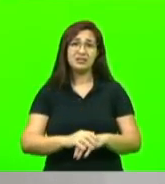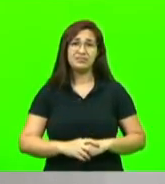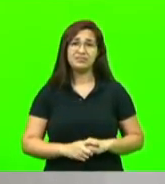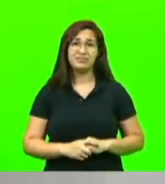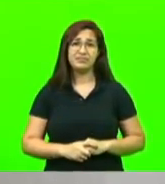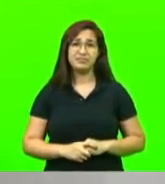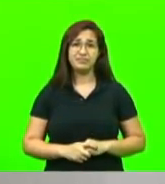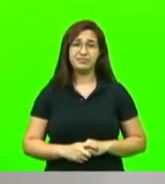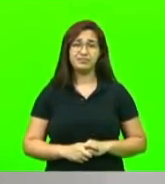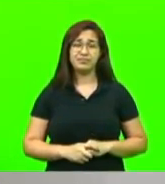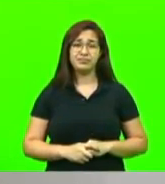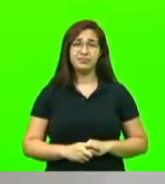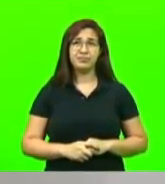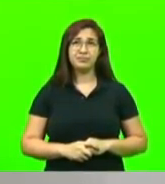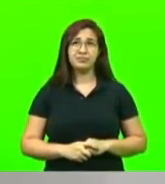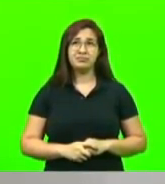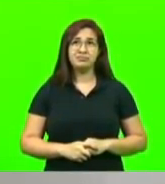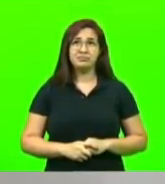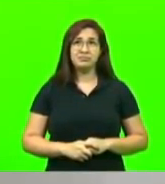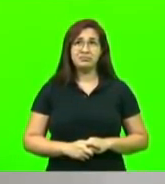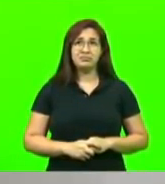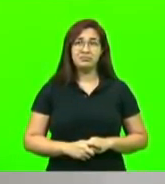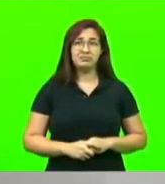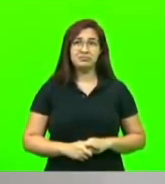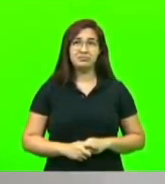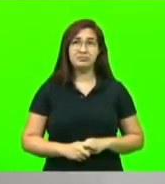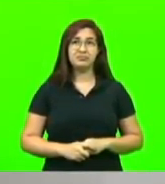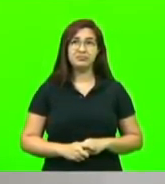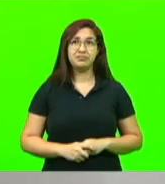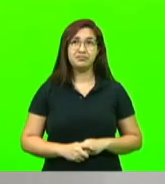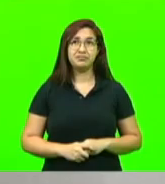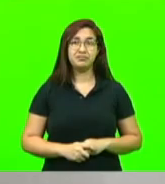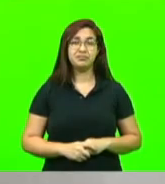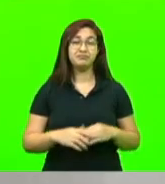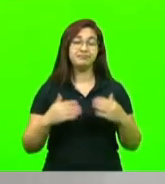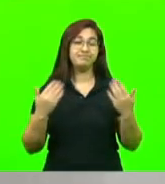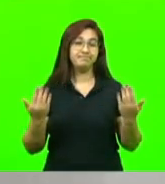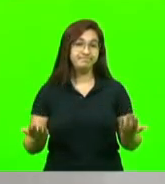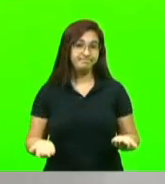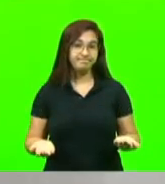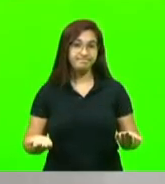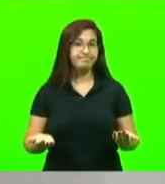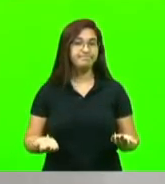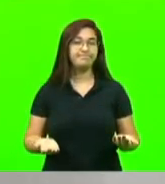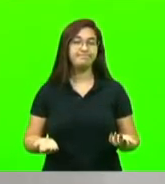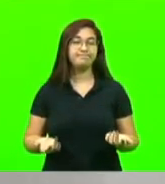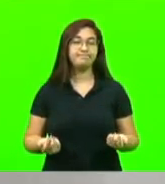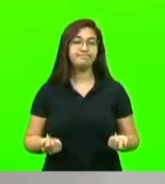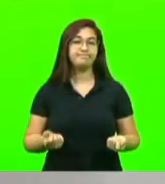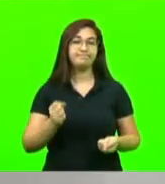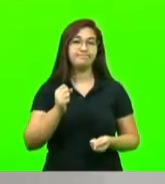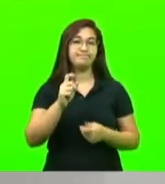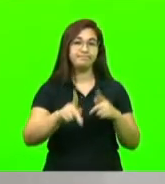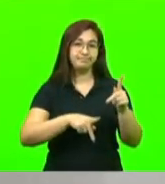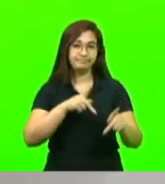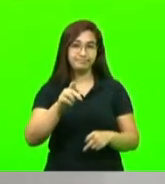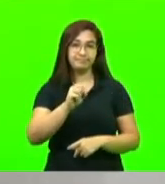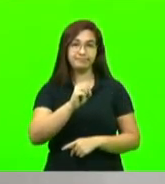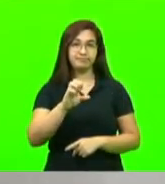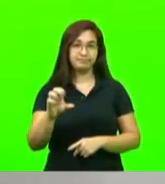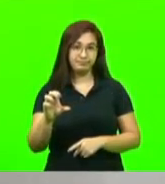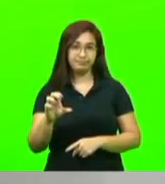faz nada. Absolutamente nada. Então, os catarinenses, que já não são